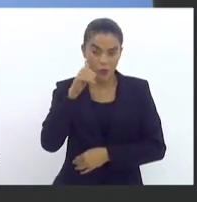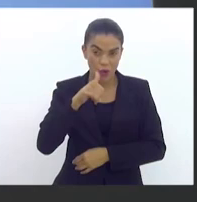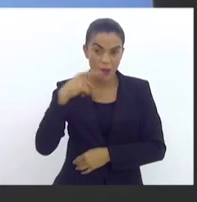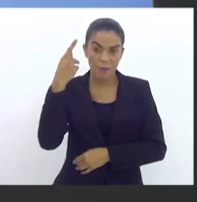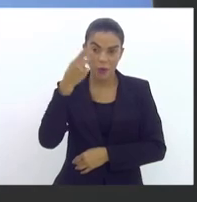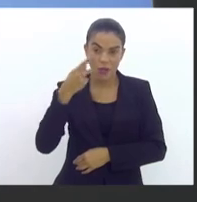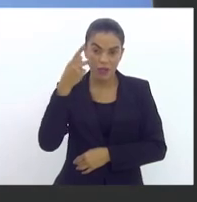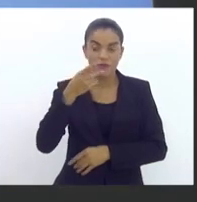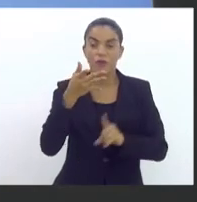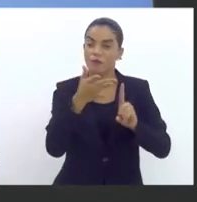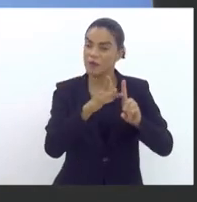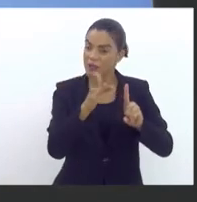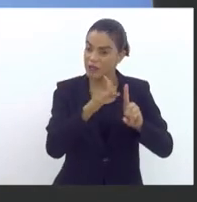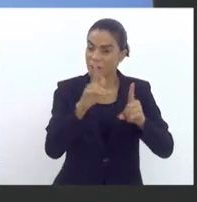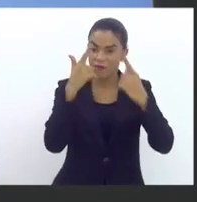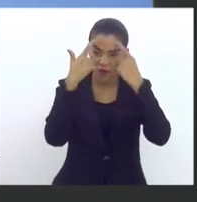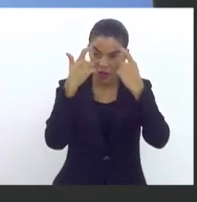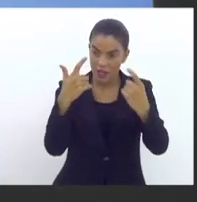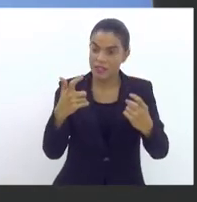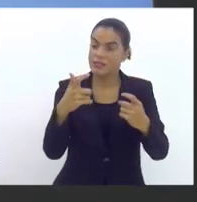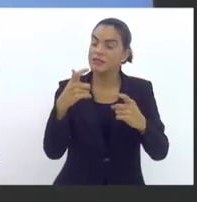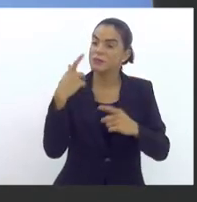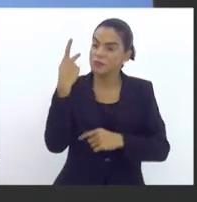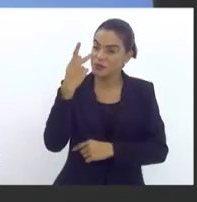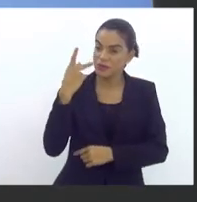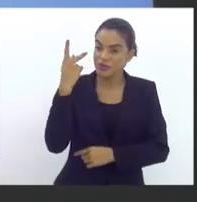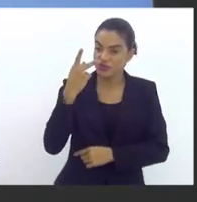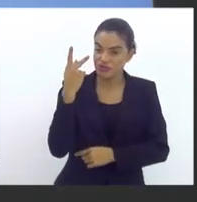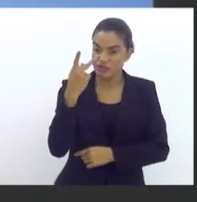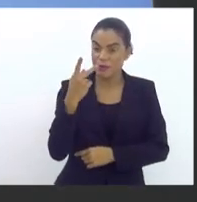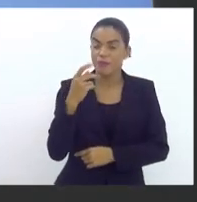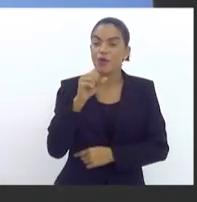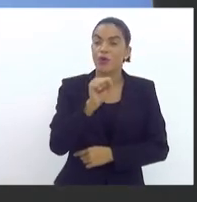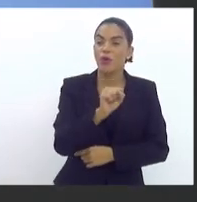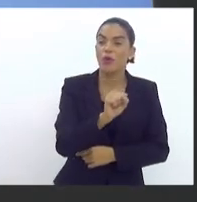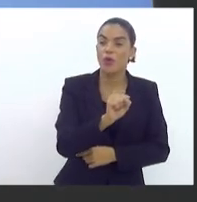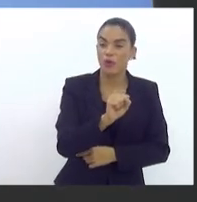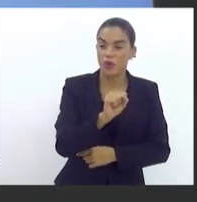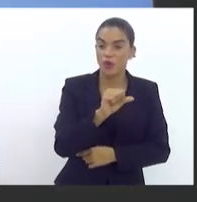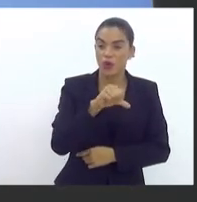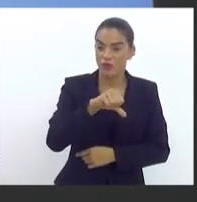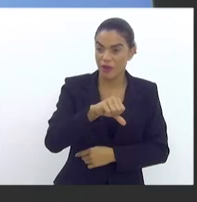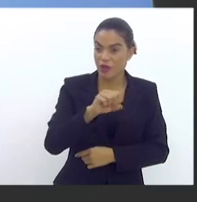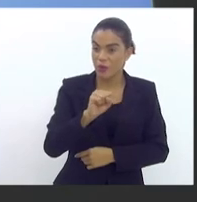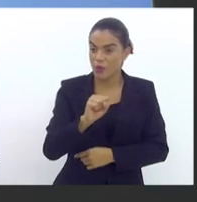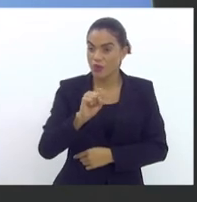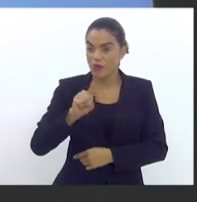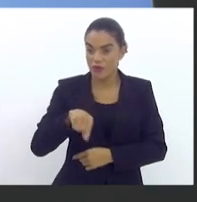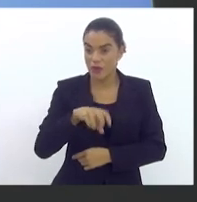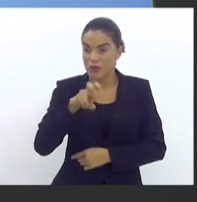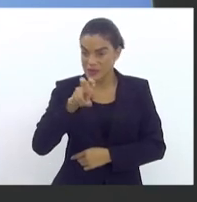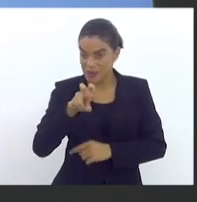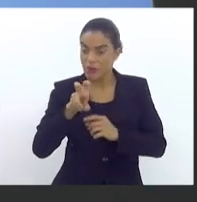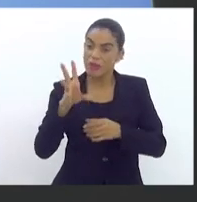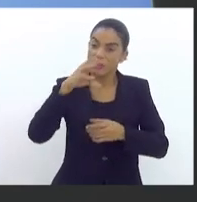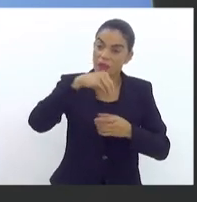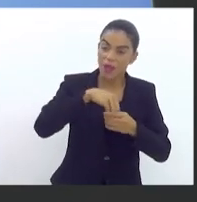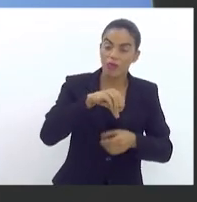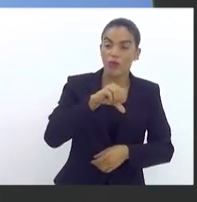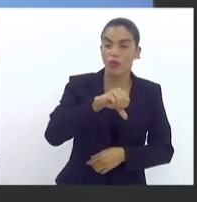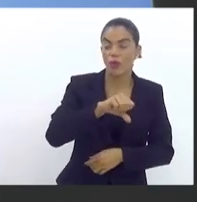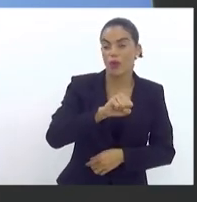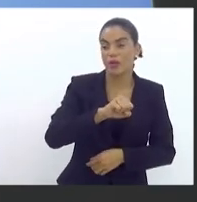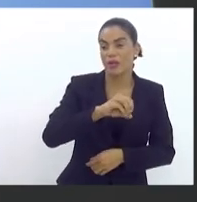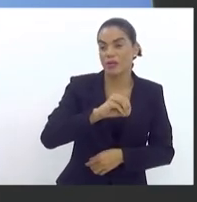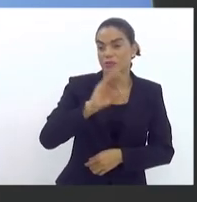foram vítimas de violência política né 98,5 e 98,5 dessas 98,5 80%